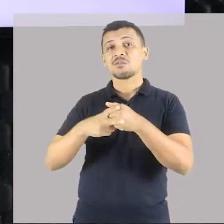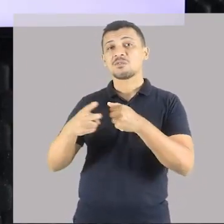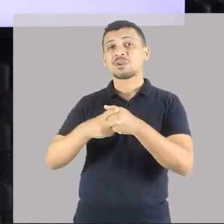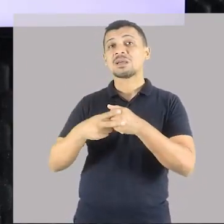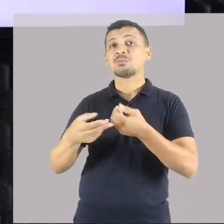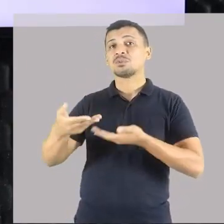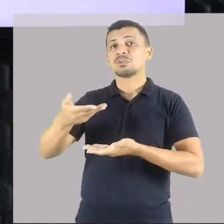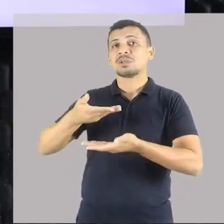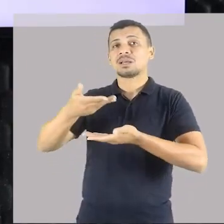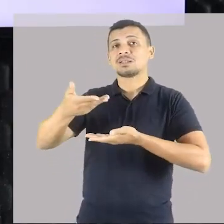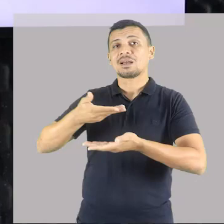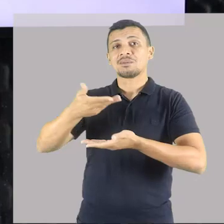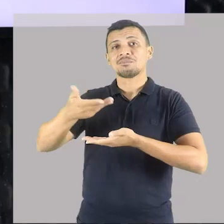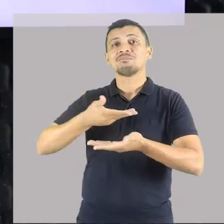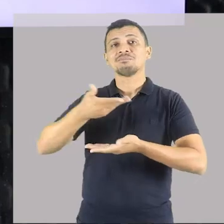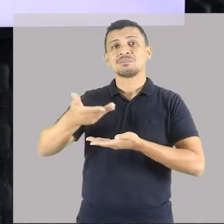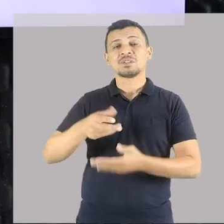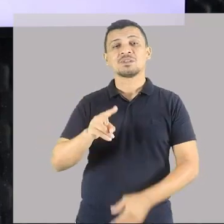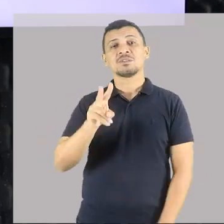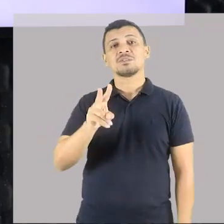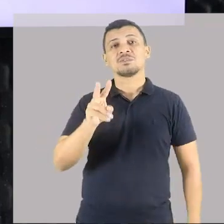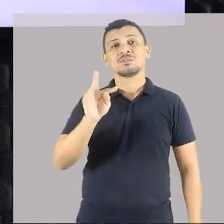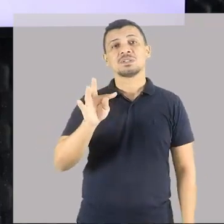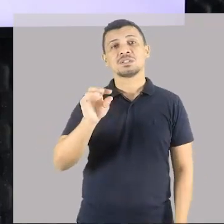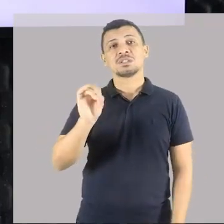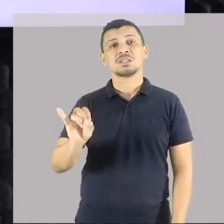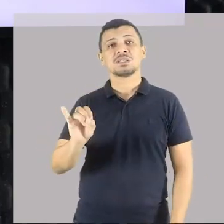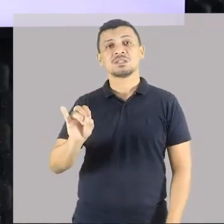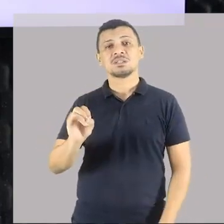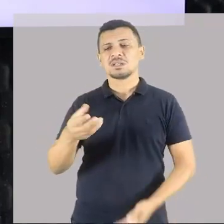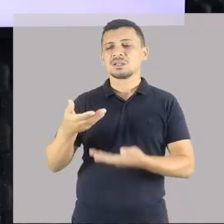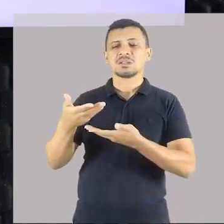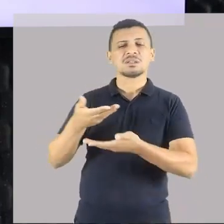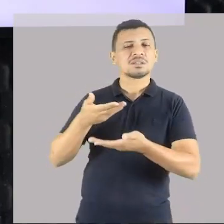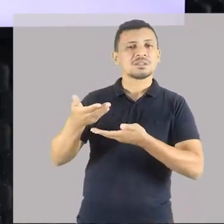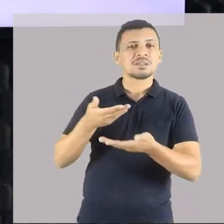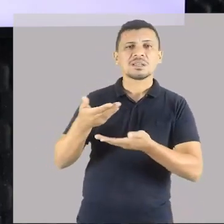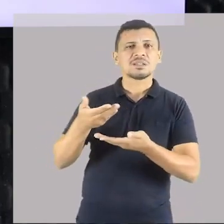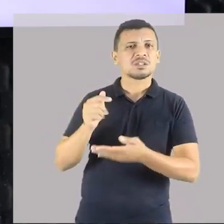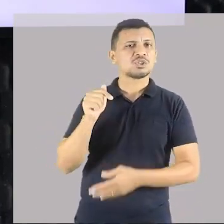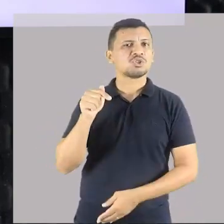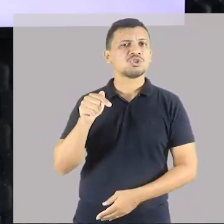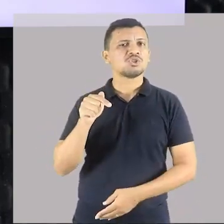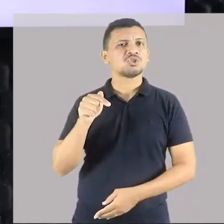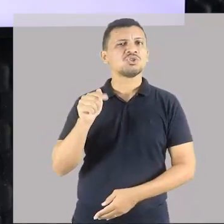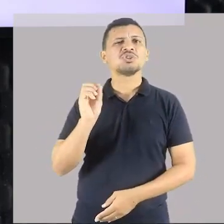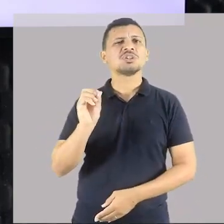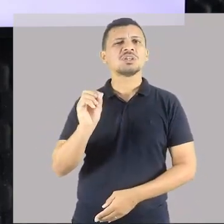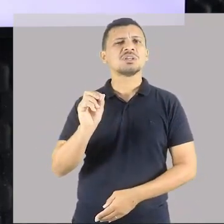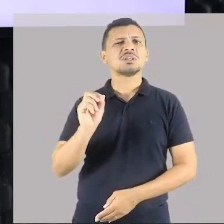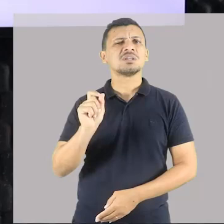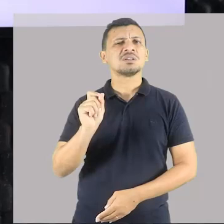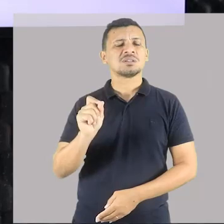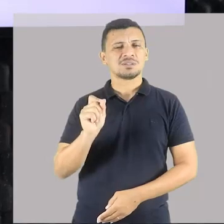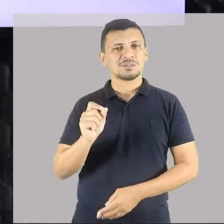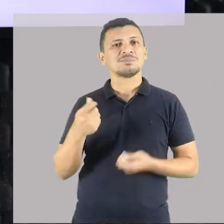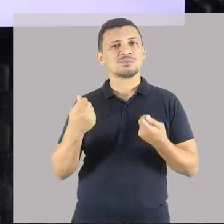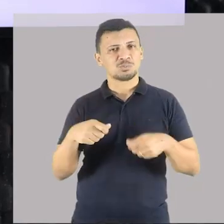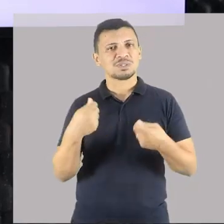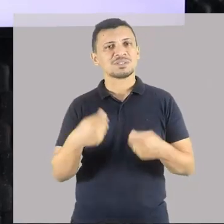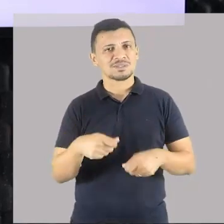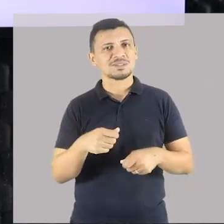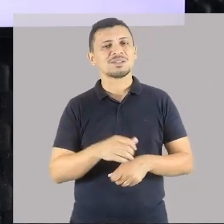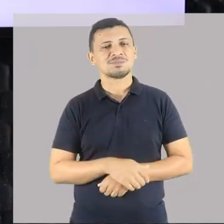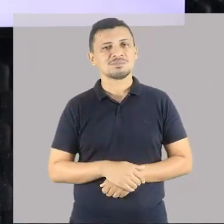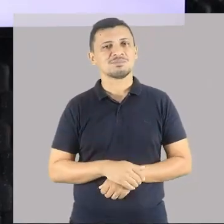tratar, nesse caso, ele é transitivo indireto. Trata de quê? De uma necessidade. Então, se ele é transitivo indireto,